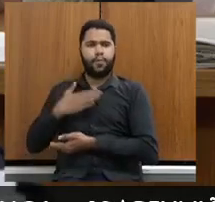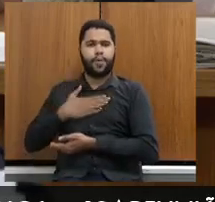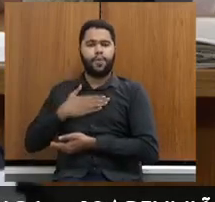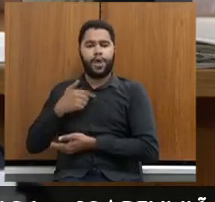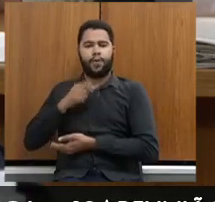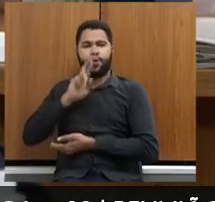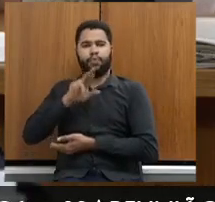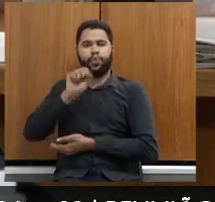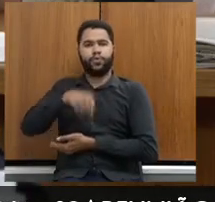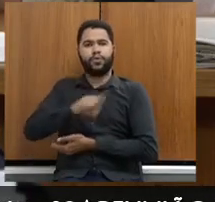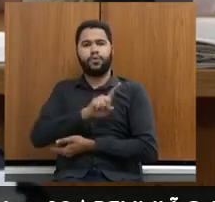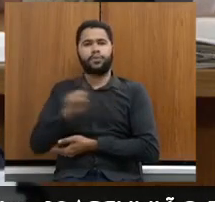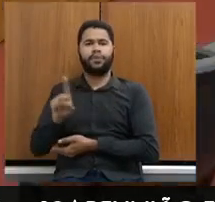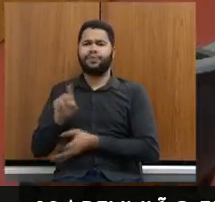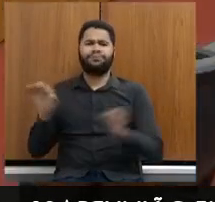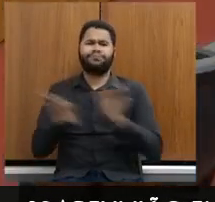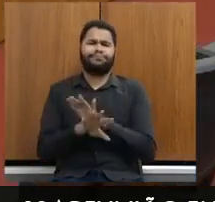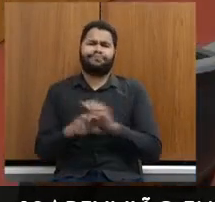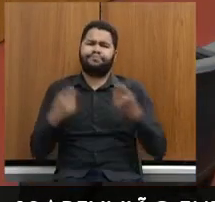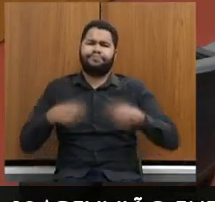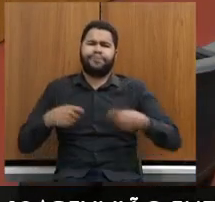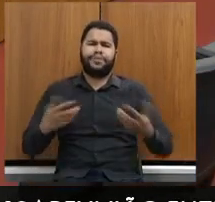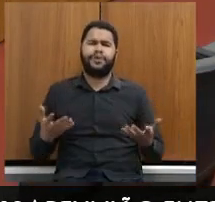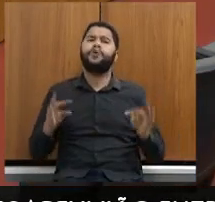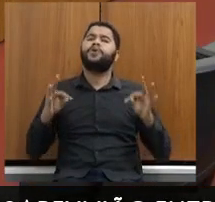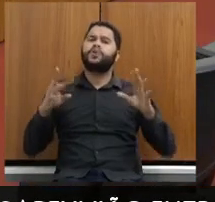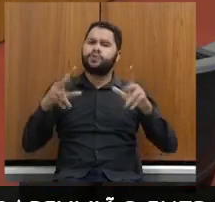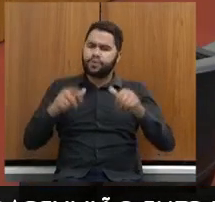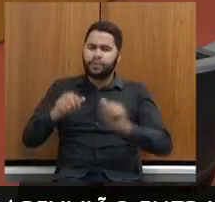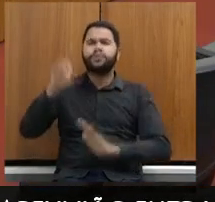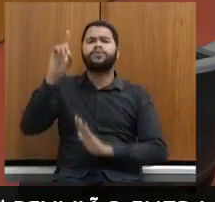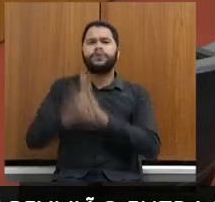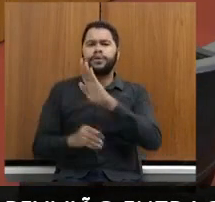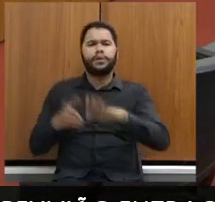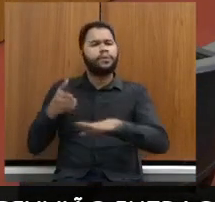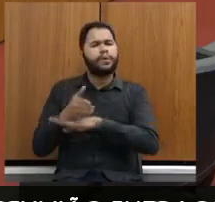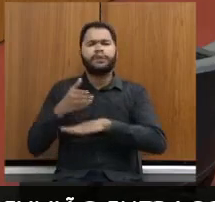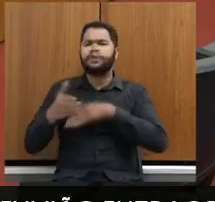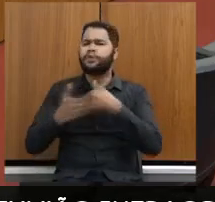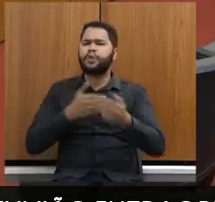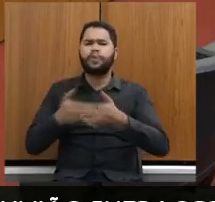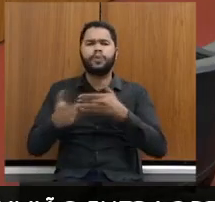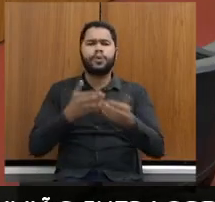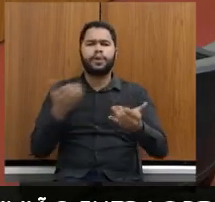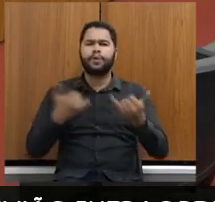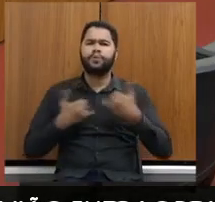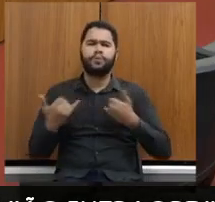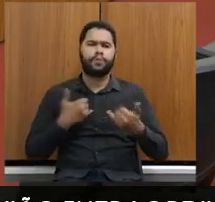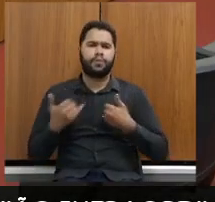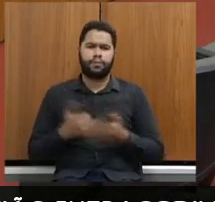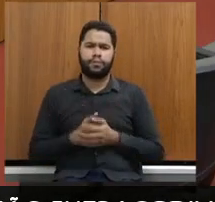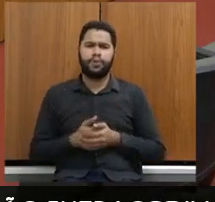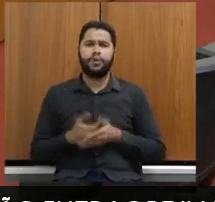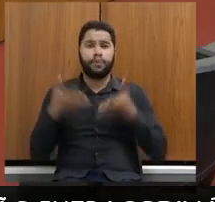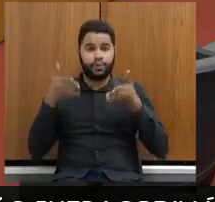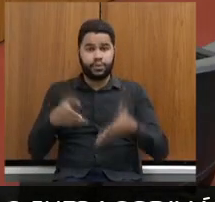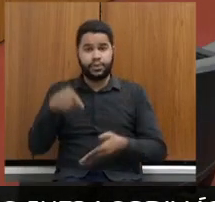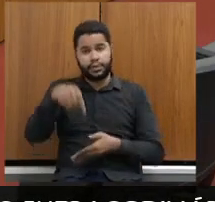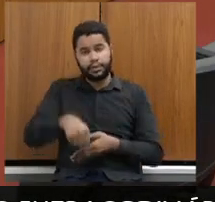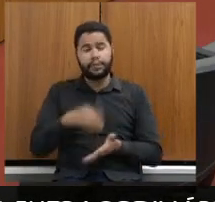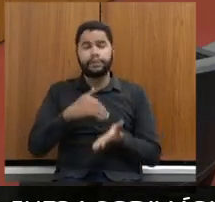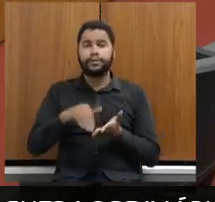sim e do não isso tem que acabar todos nós temos o direito até acesso a qualquer tipo de informação quando eu cheguei aqui a